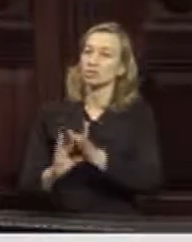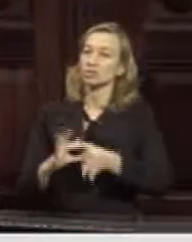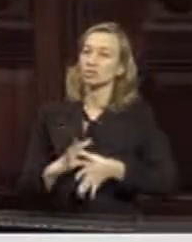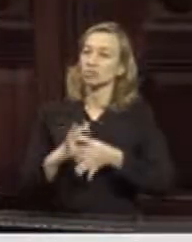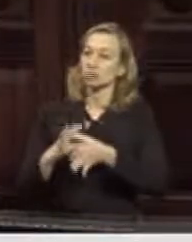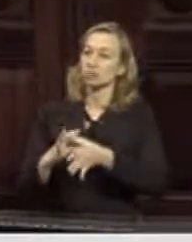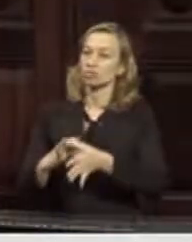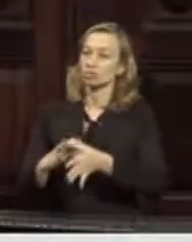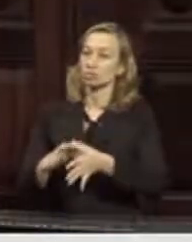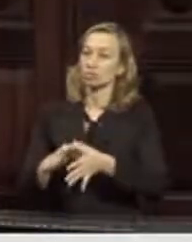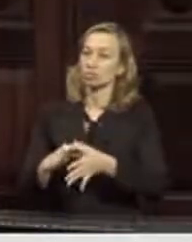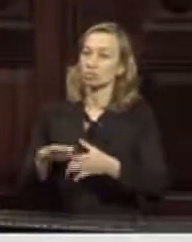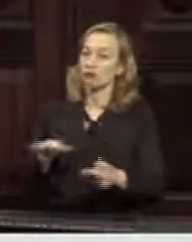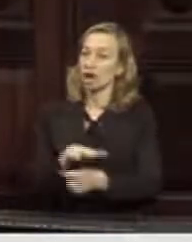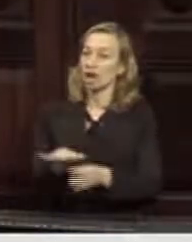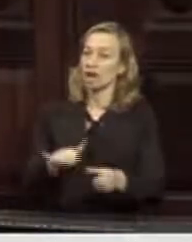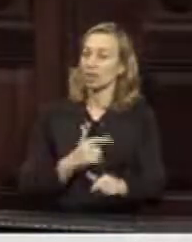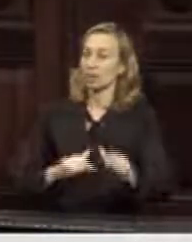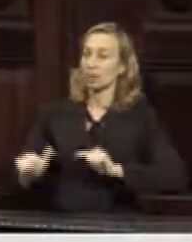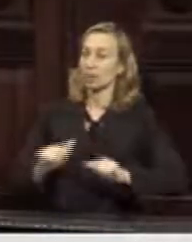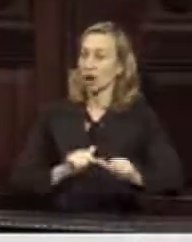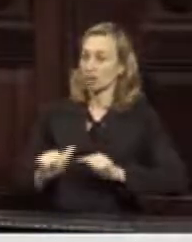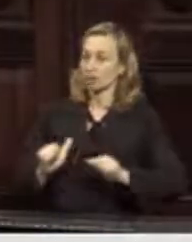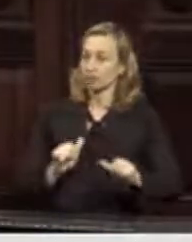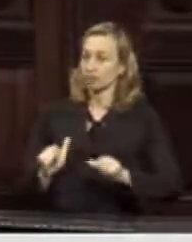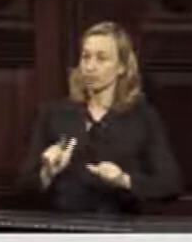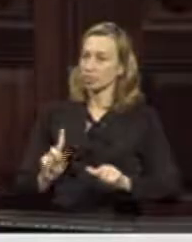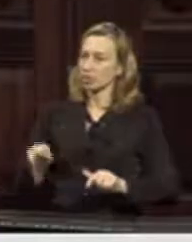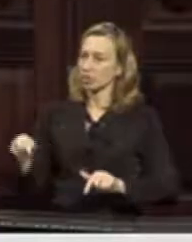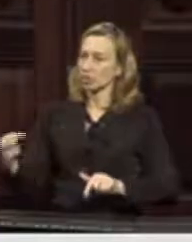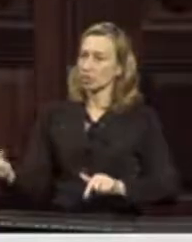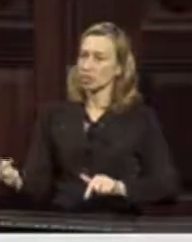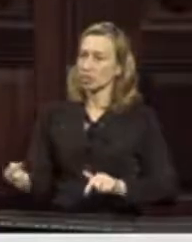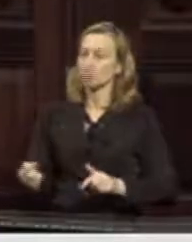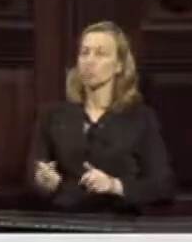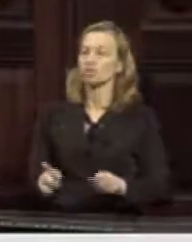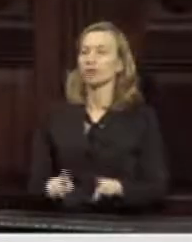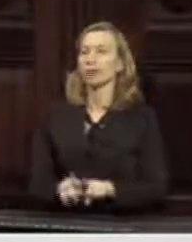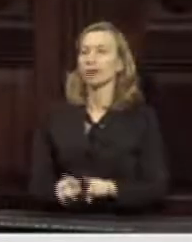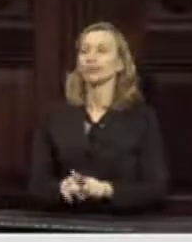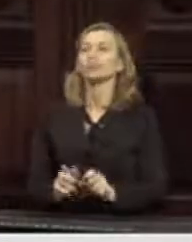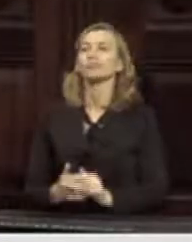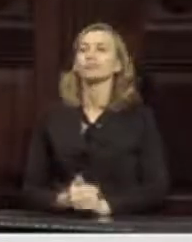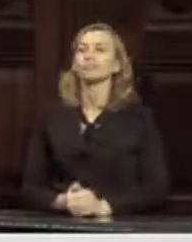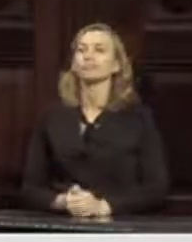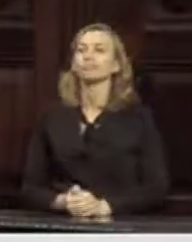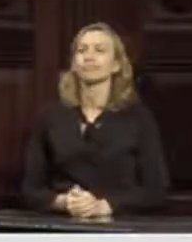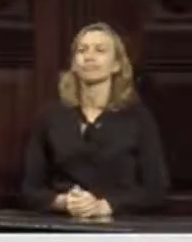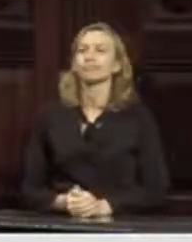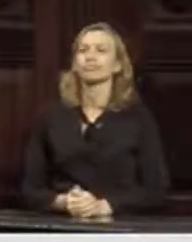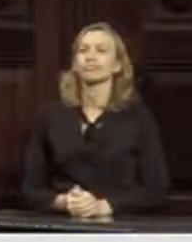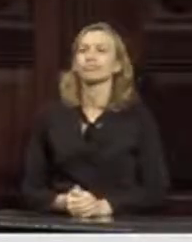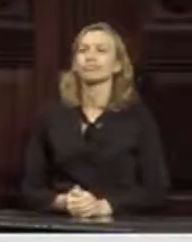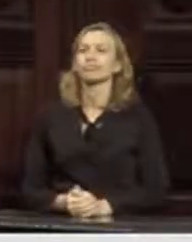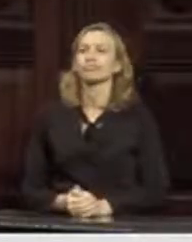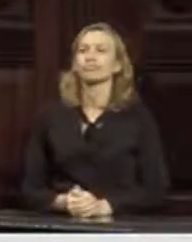auditores fiscais, que, dentre outras lutas, deputado Luiz Paulo, estão